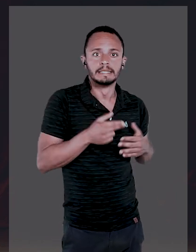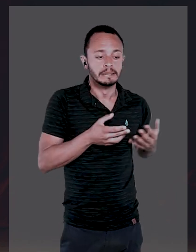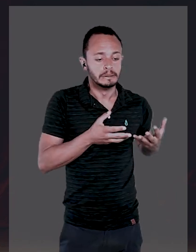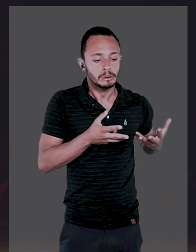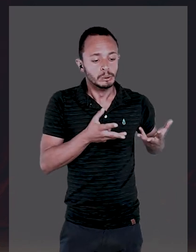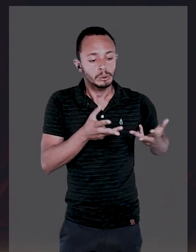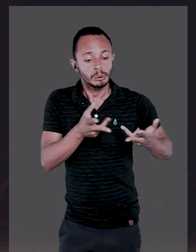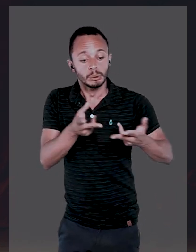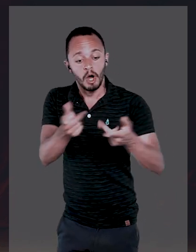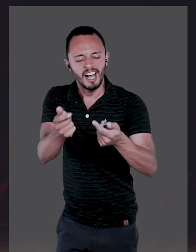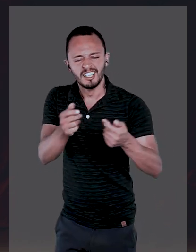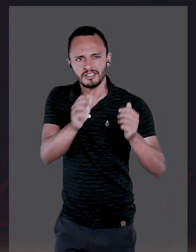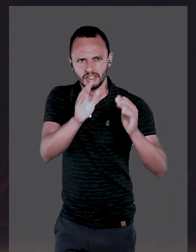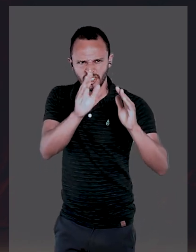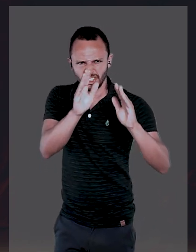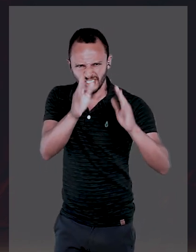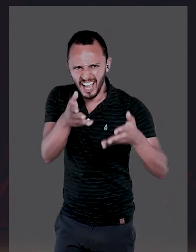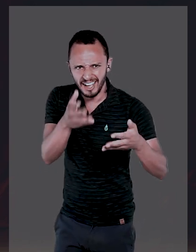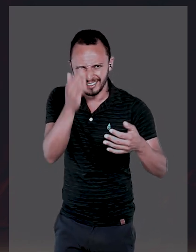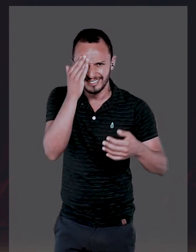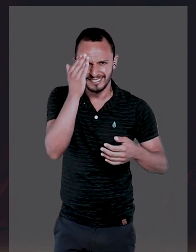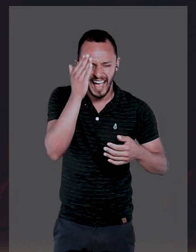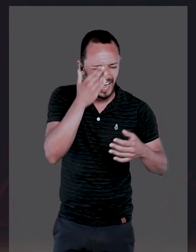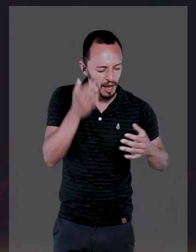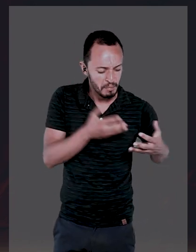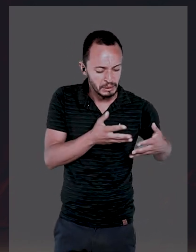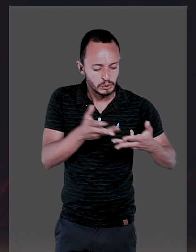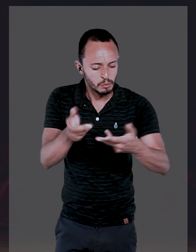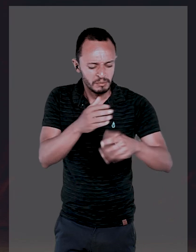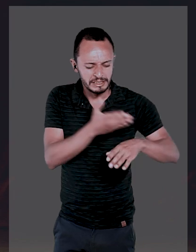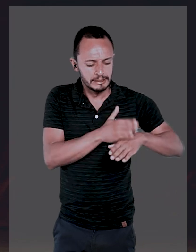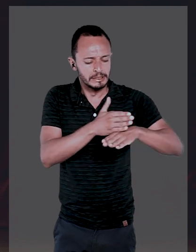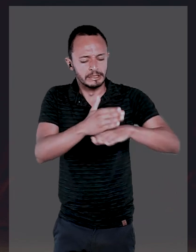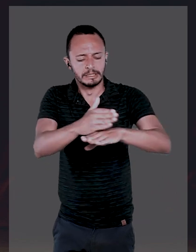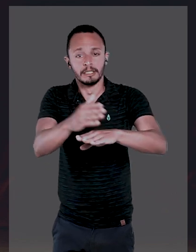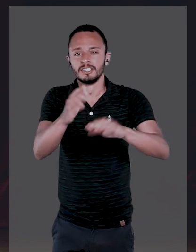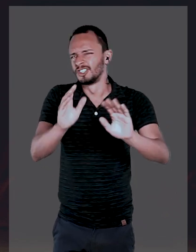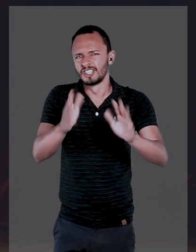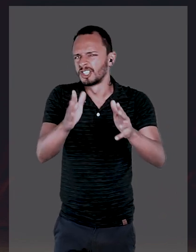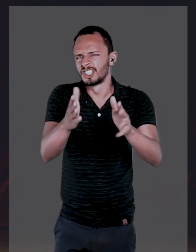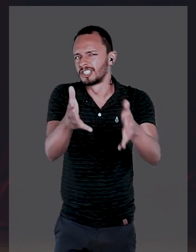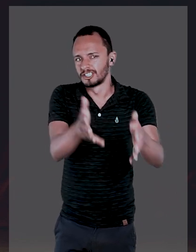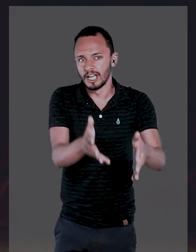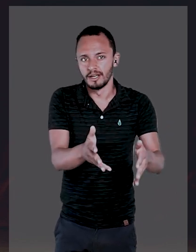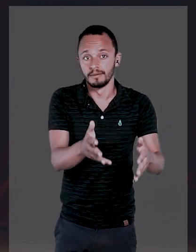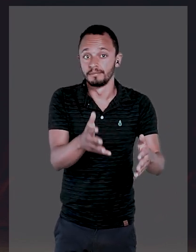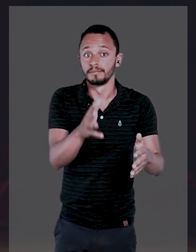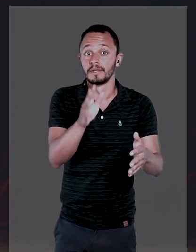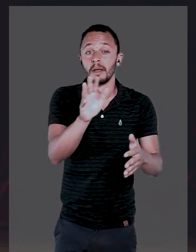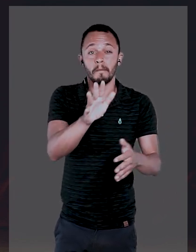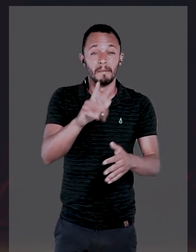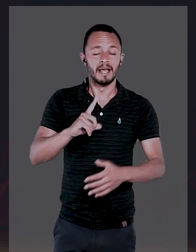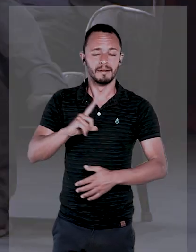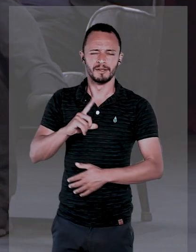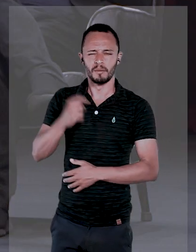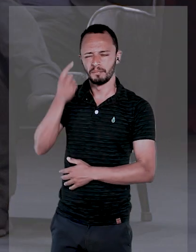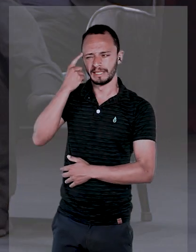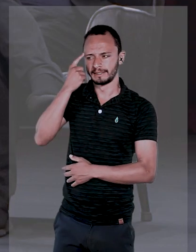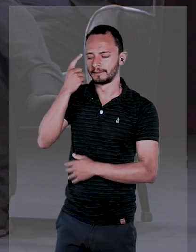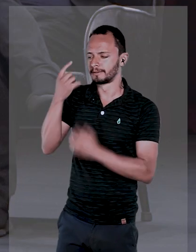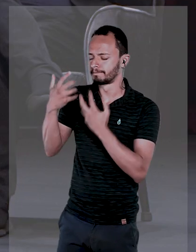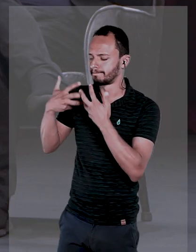que temos a sensação de dominar, mas para mim é cada vez mais